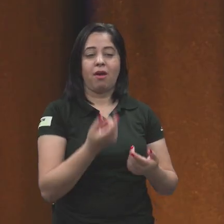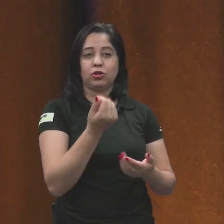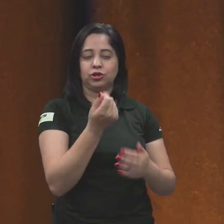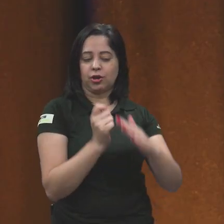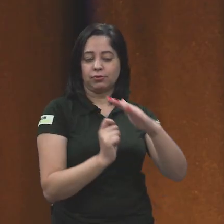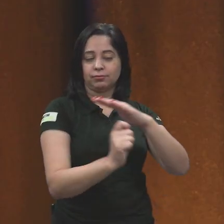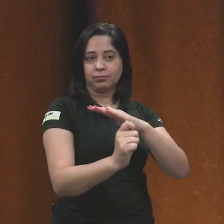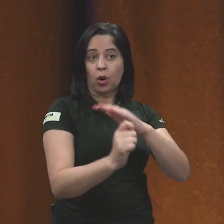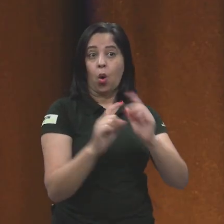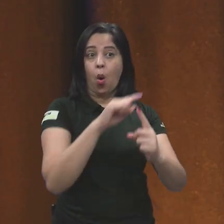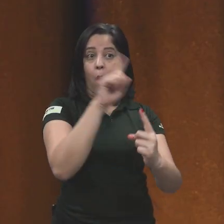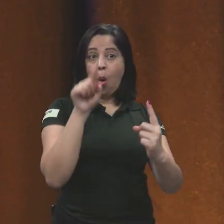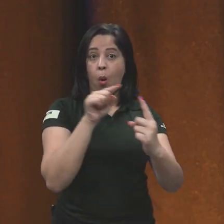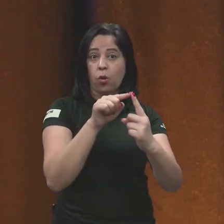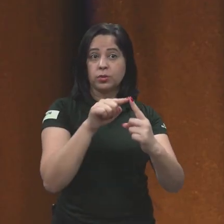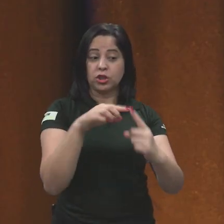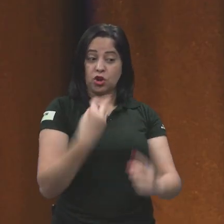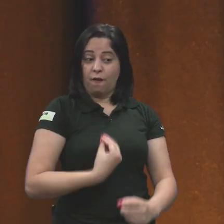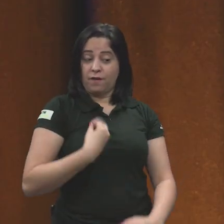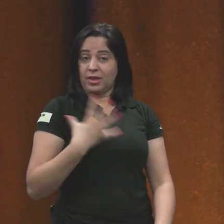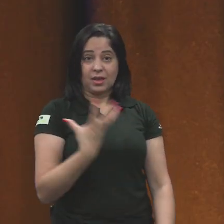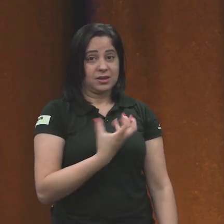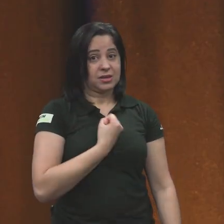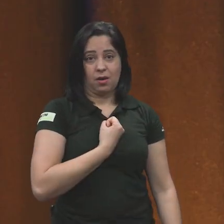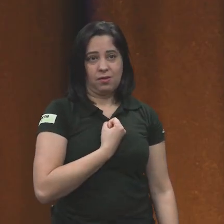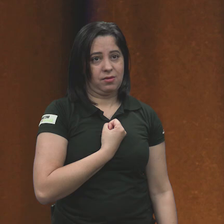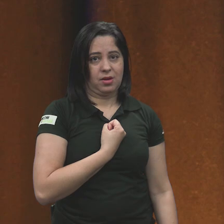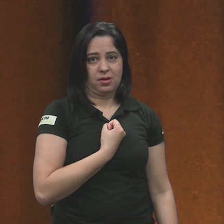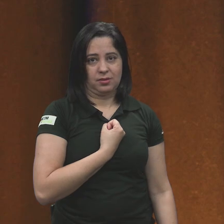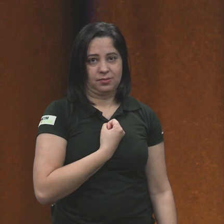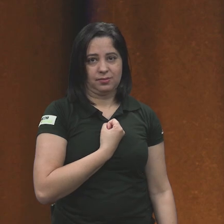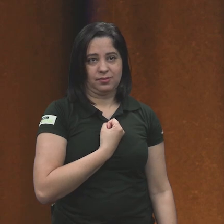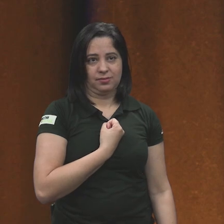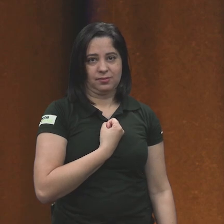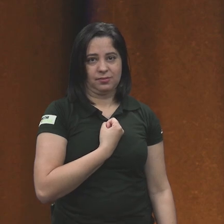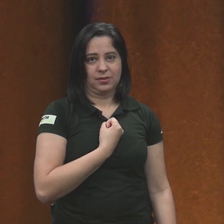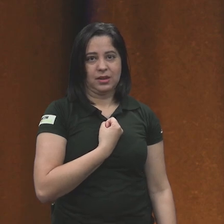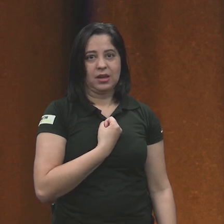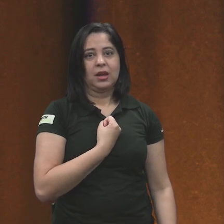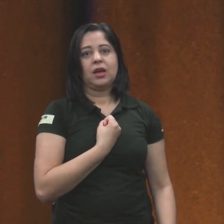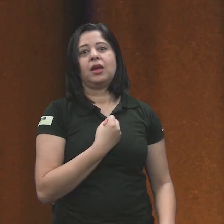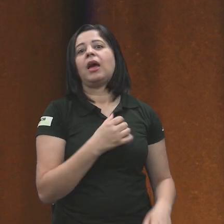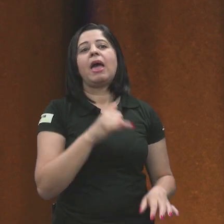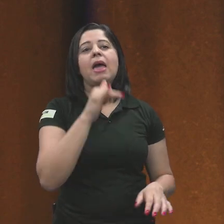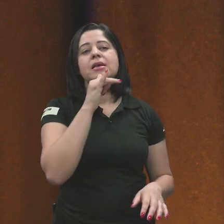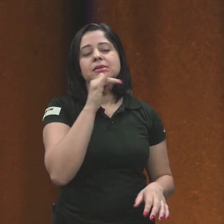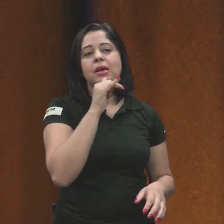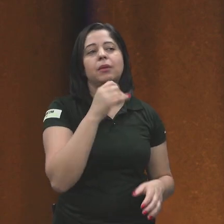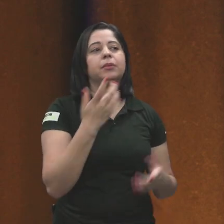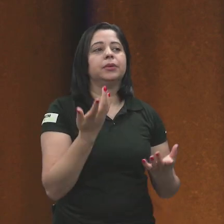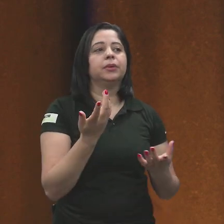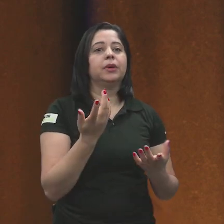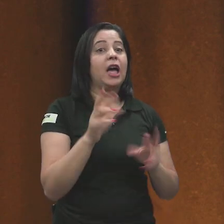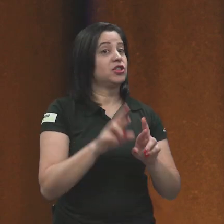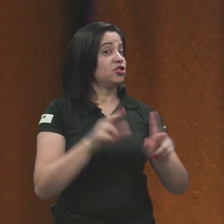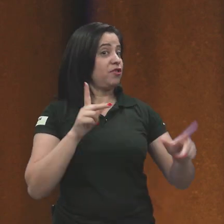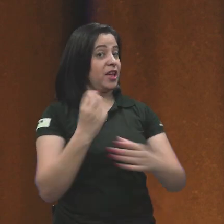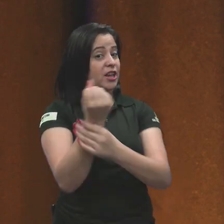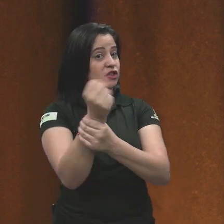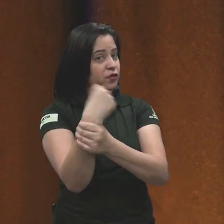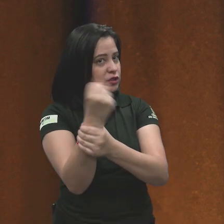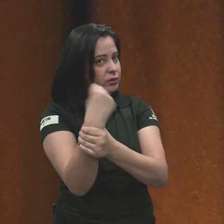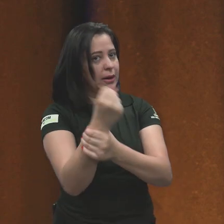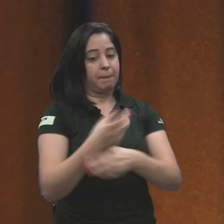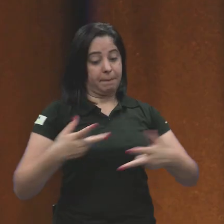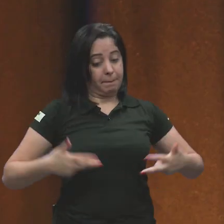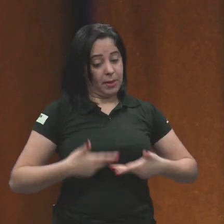para salvar vidas. E esse investimento ele é permanente. Diferente quando a pessoa procura a rede pública, é para fazer uma fisioterapia, é para